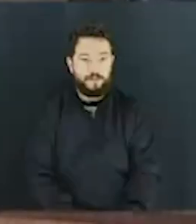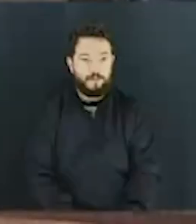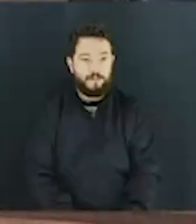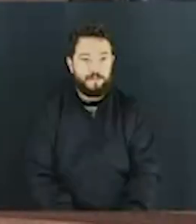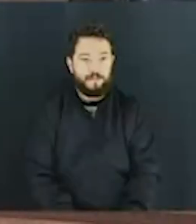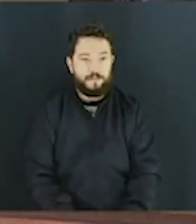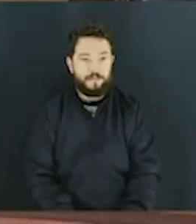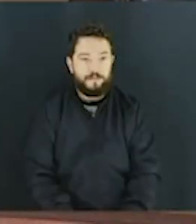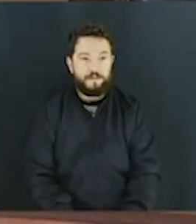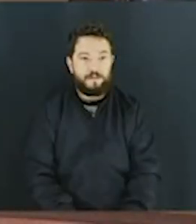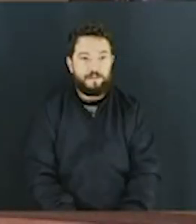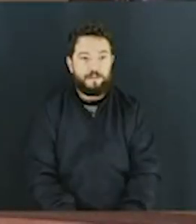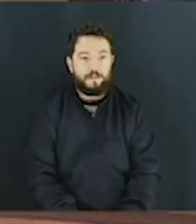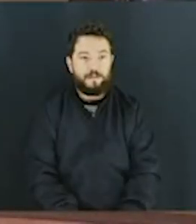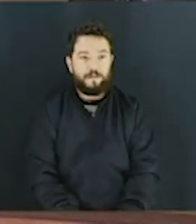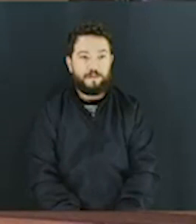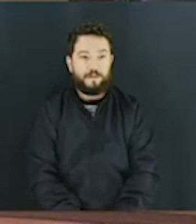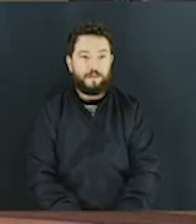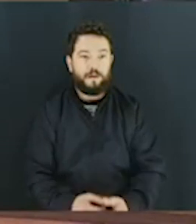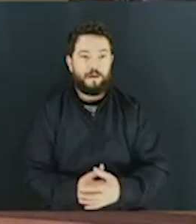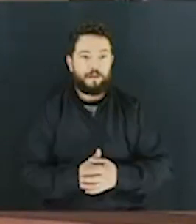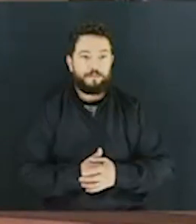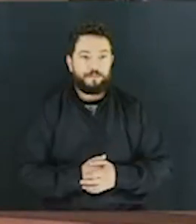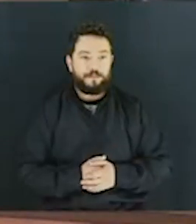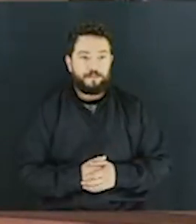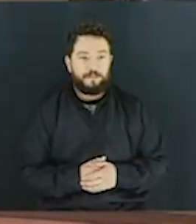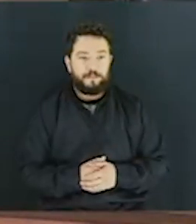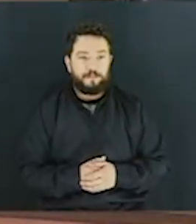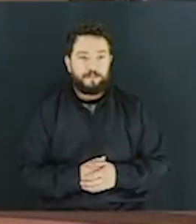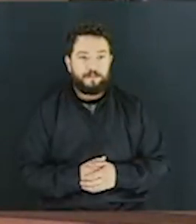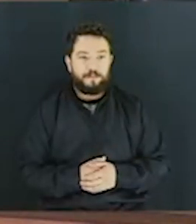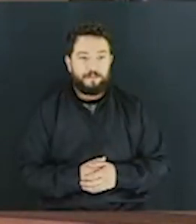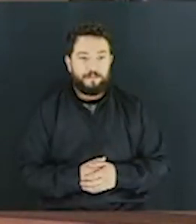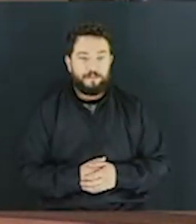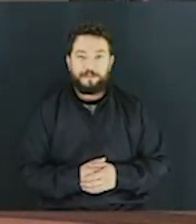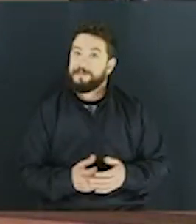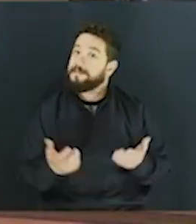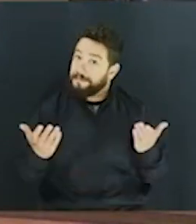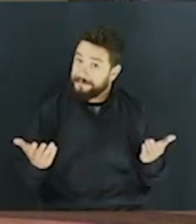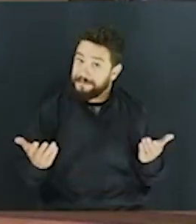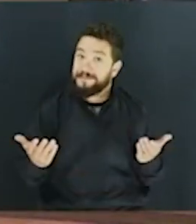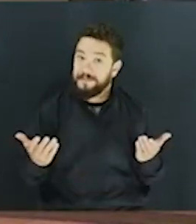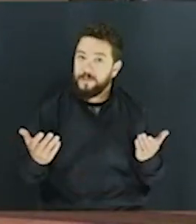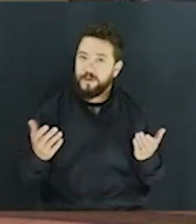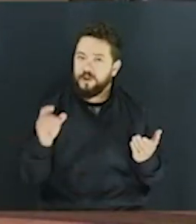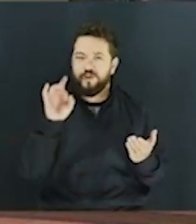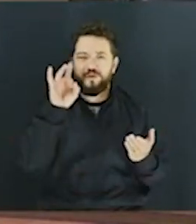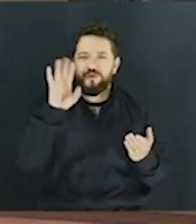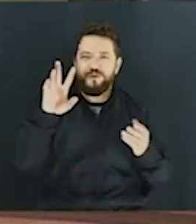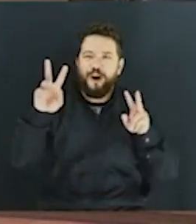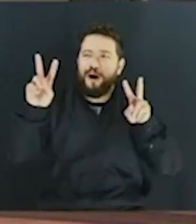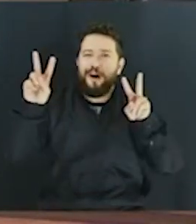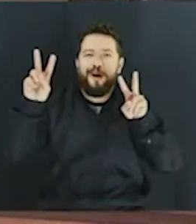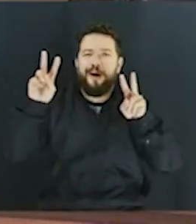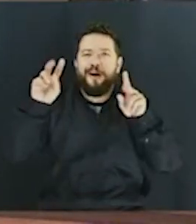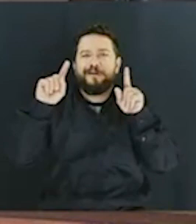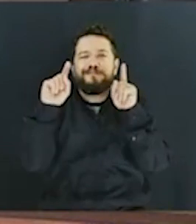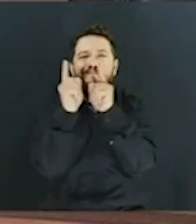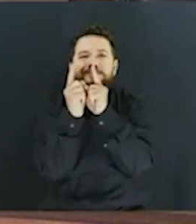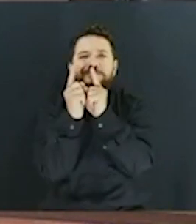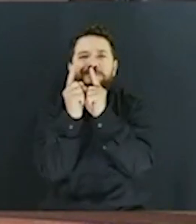É isso aí, foi apenas uma pinceladinha aí do que foi o evento. O presidente foi muito